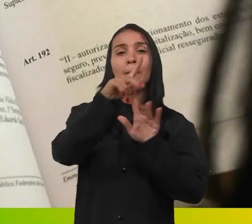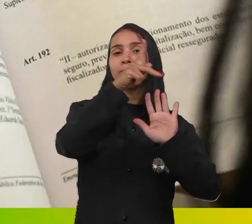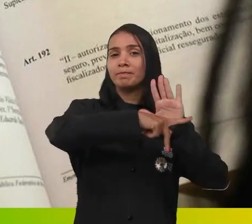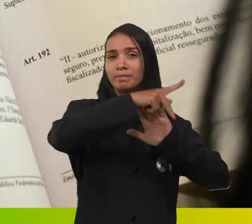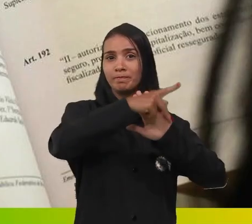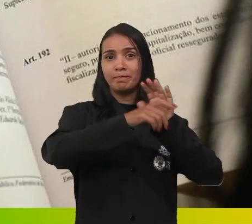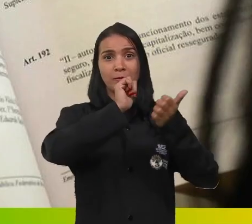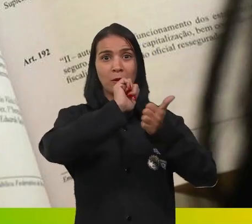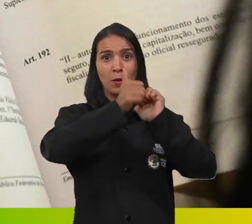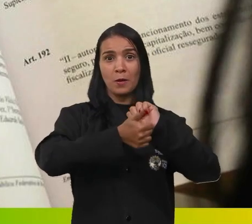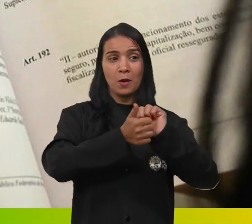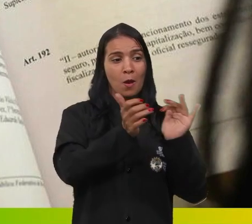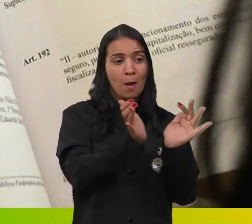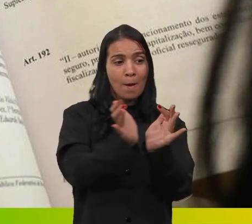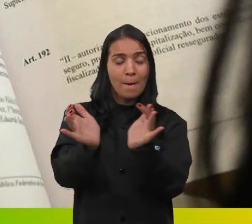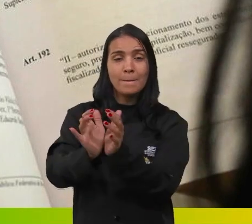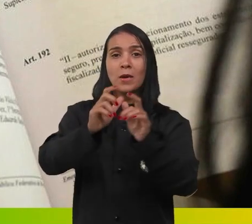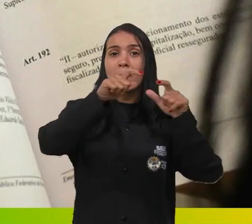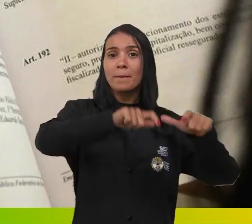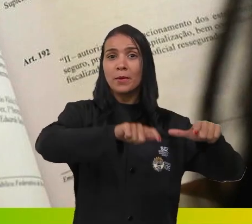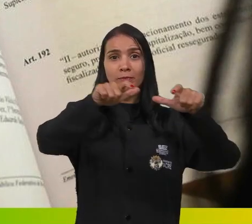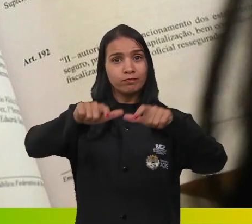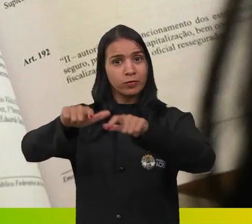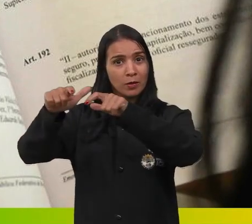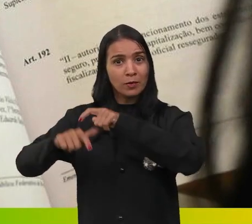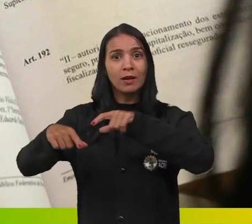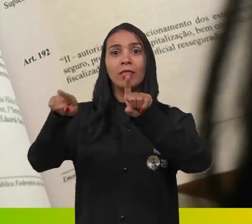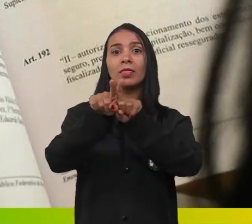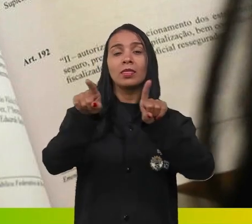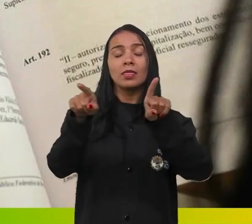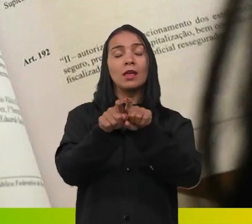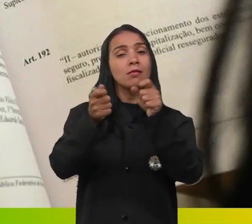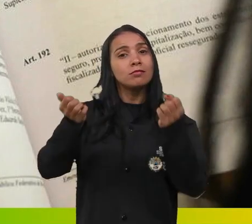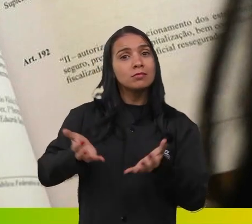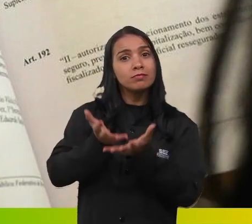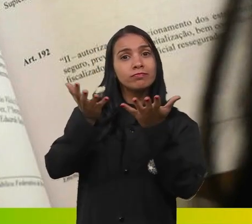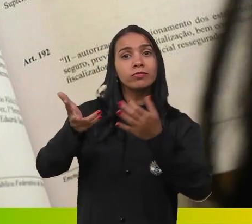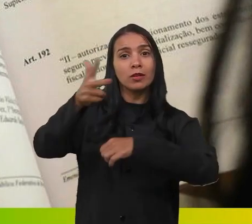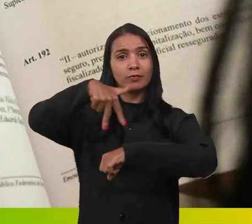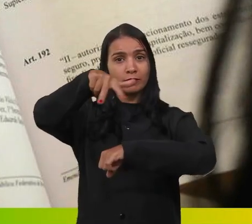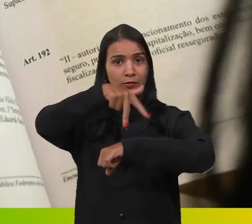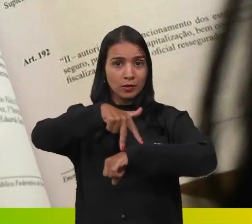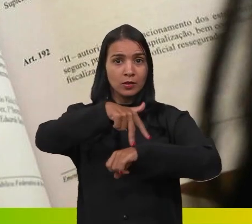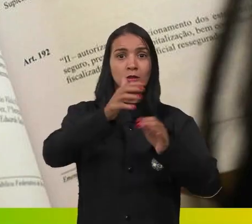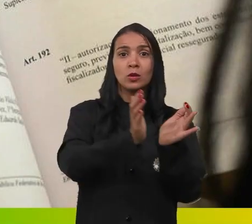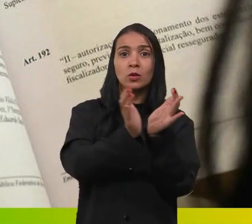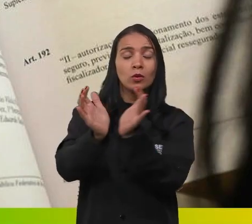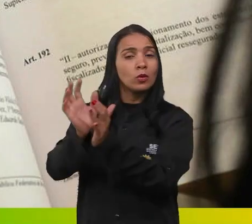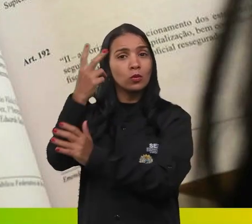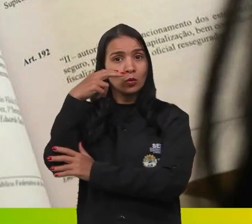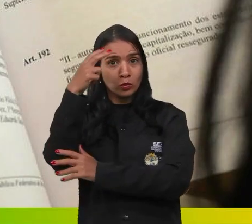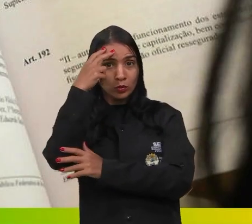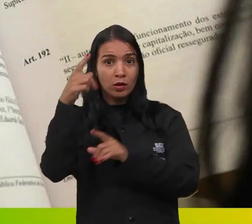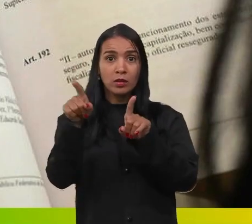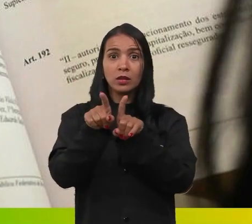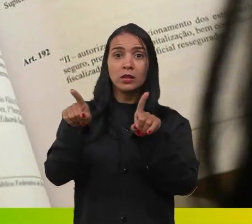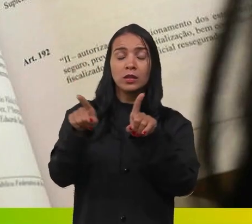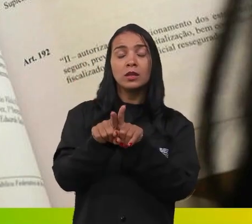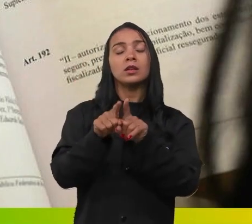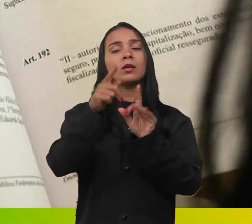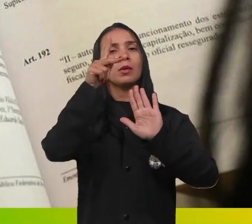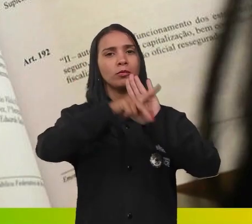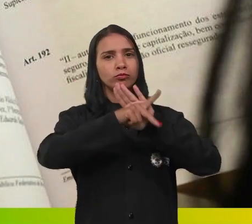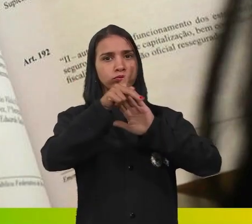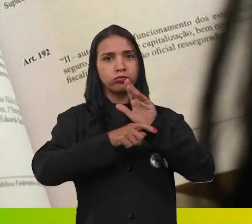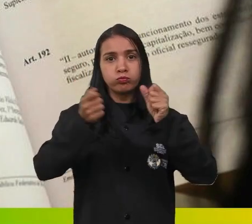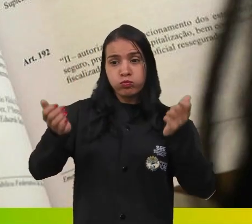comunitário, iniciativas de dança e cultura popular ou campanhas de incentivo à atividade física buscam